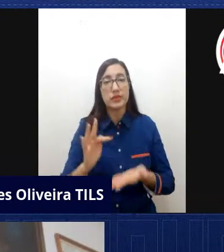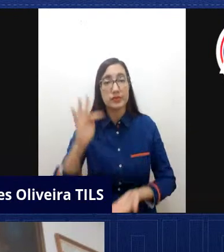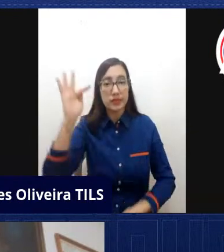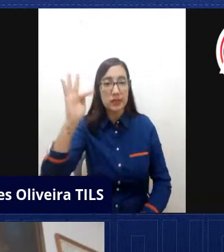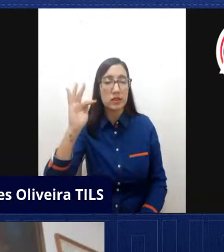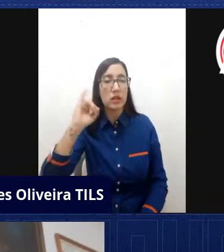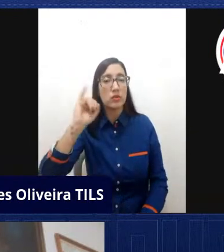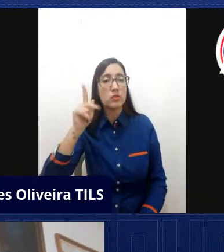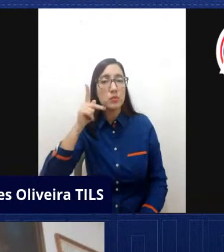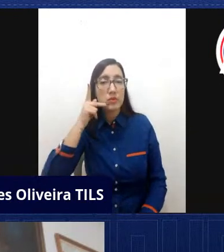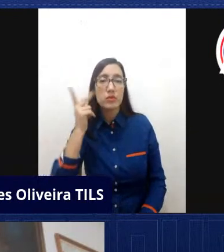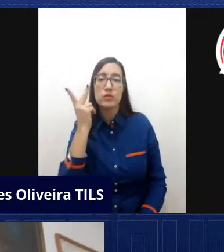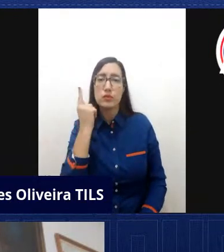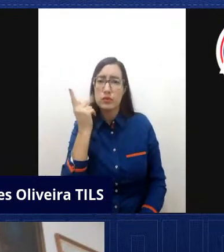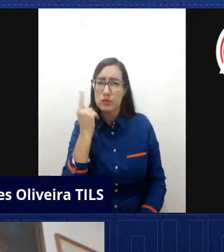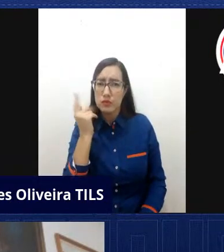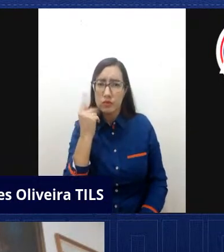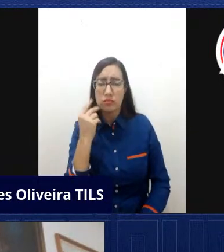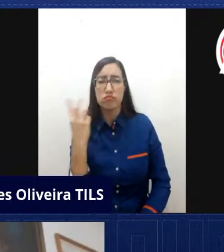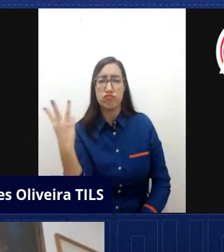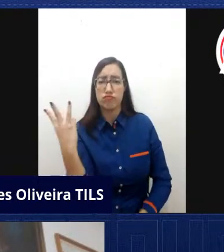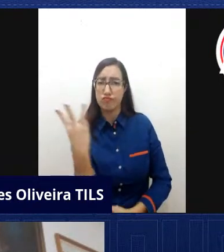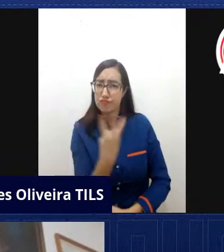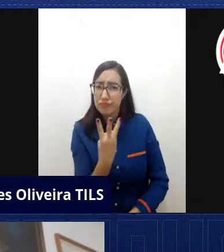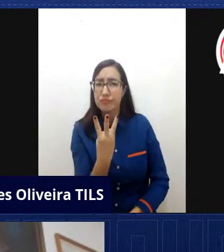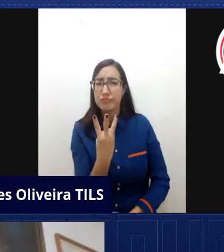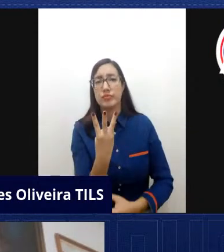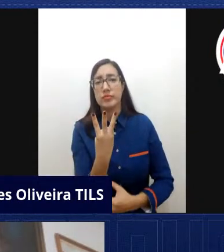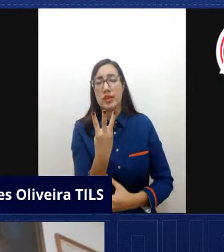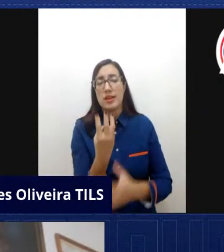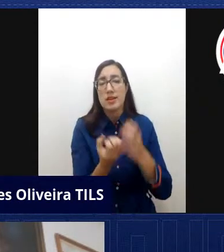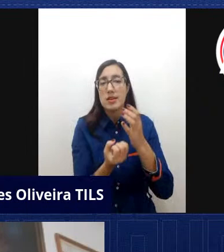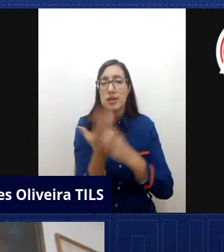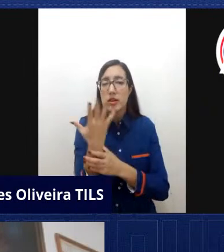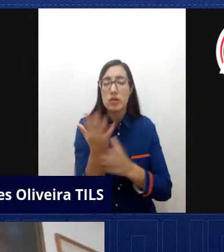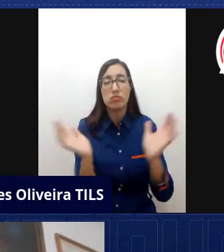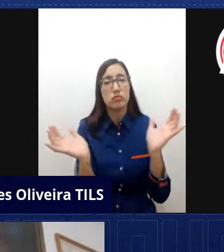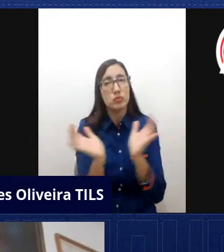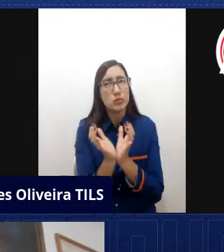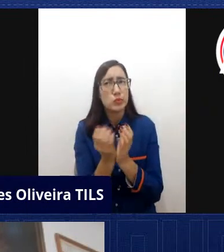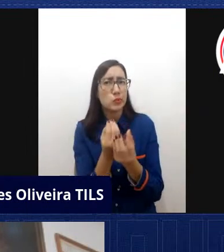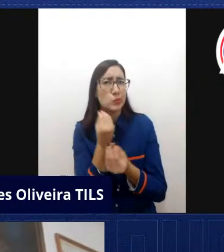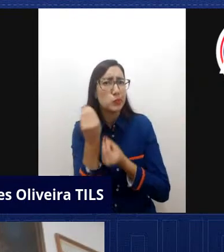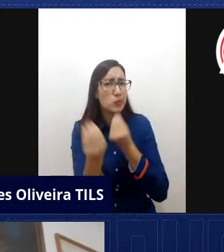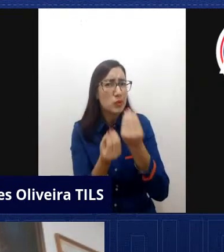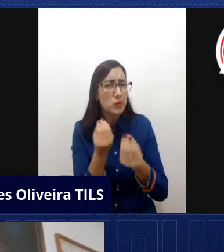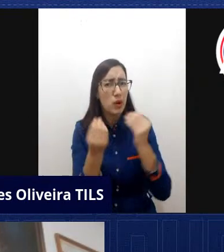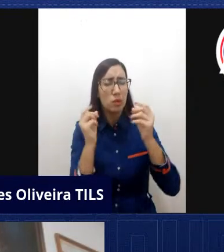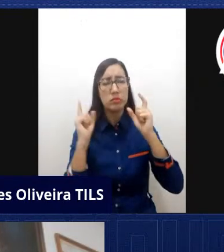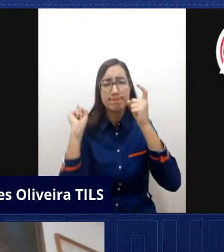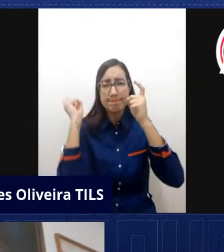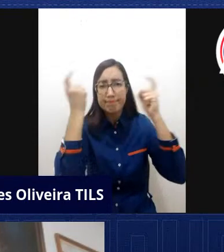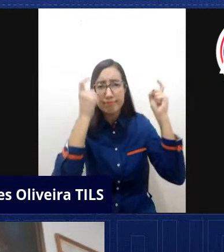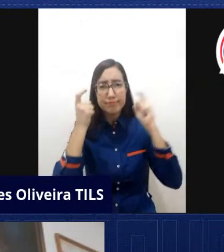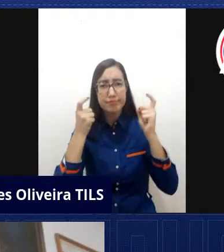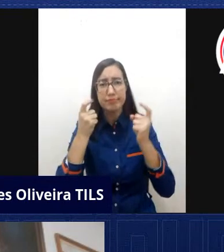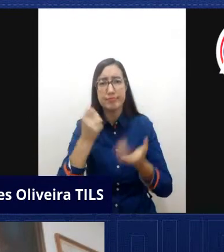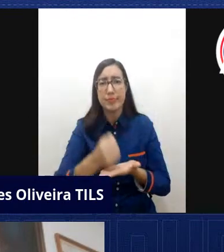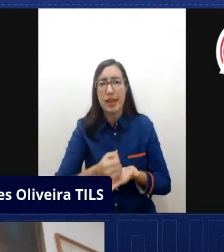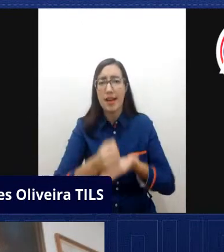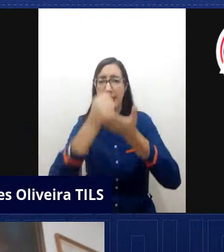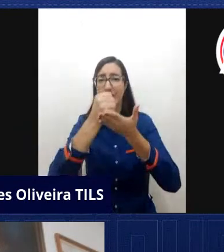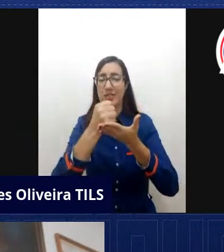gente conseguiu construir uma rede para pensar em torno da temática da assistência técnica para as mulheres,